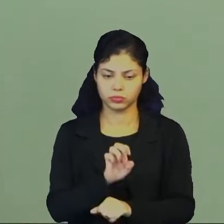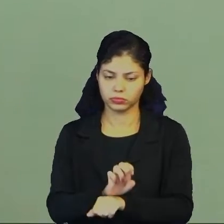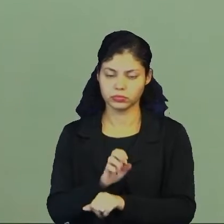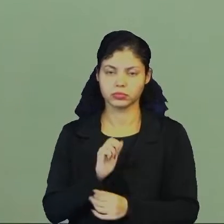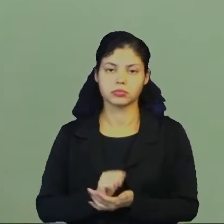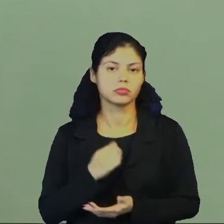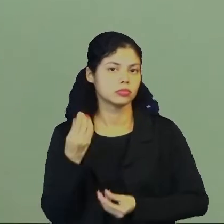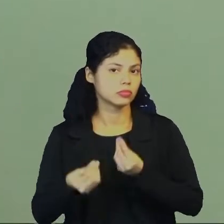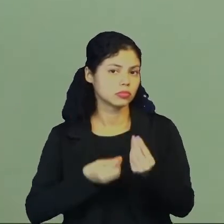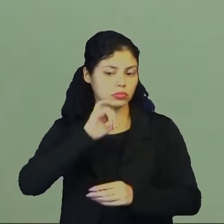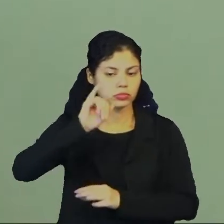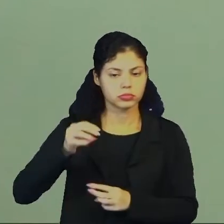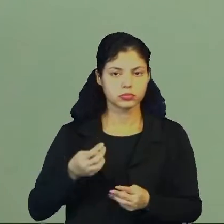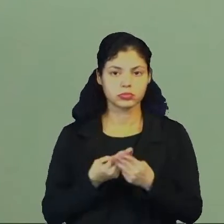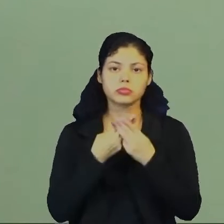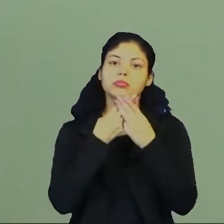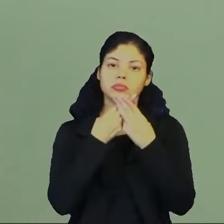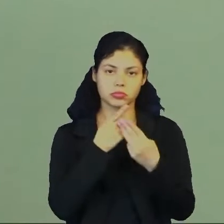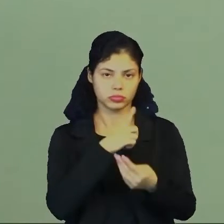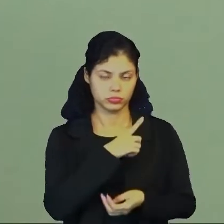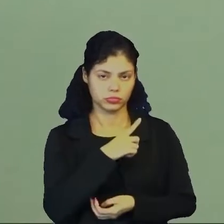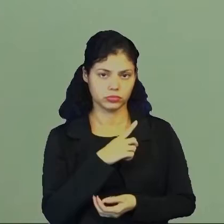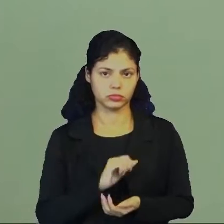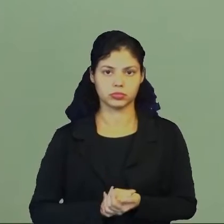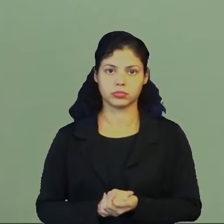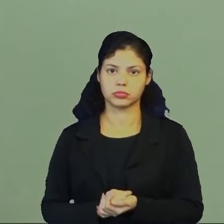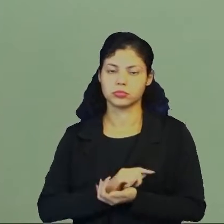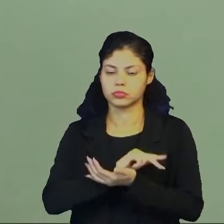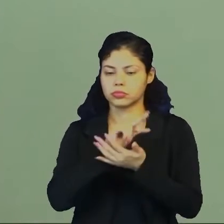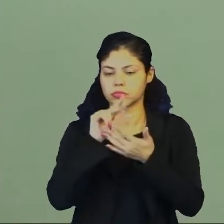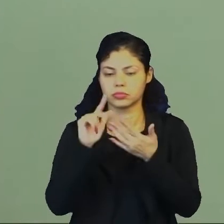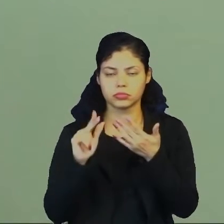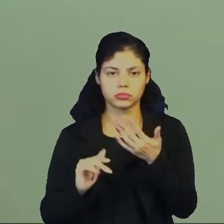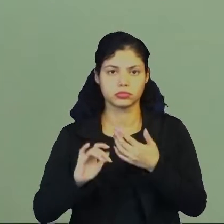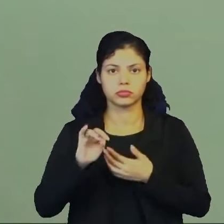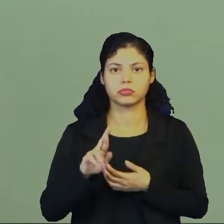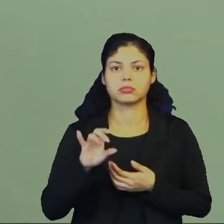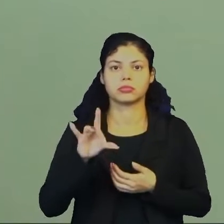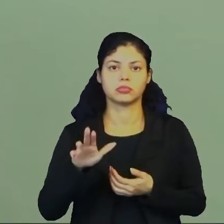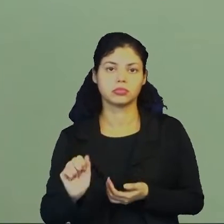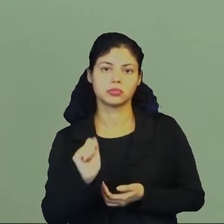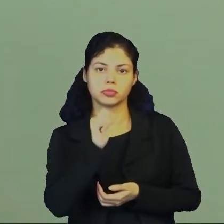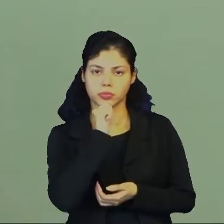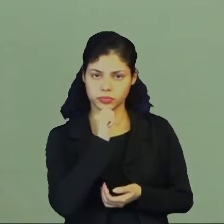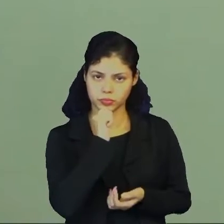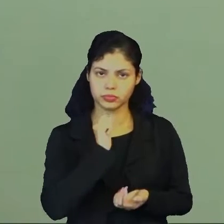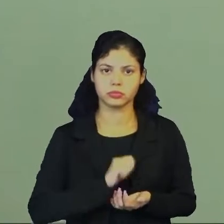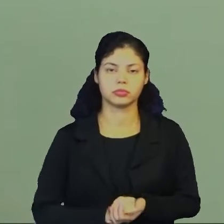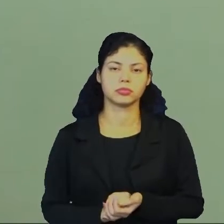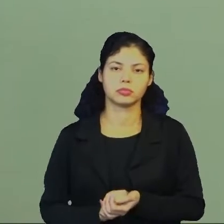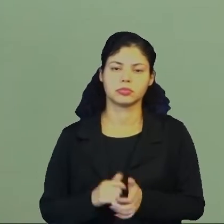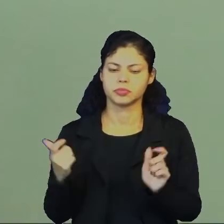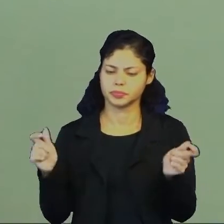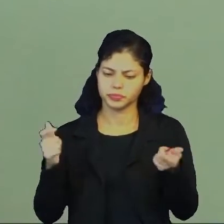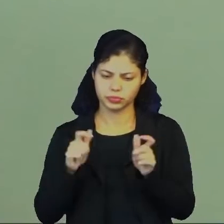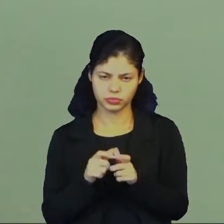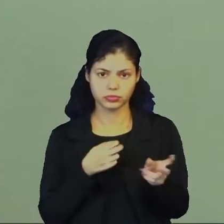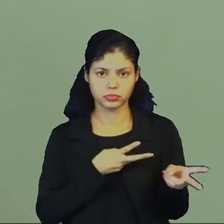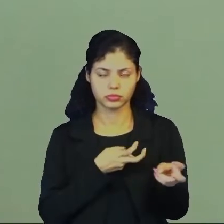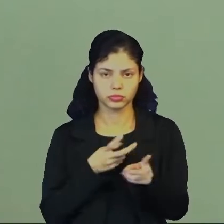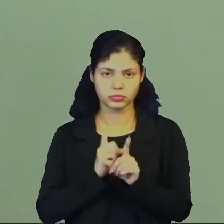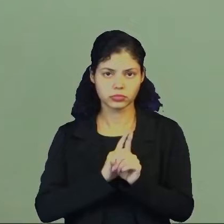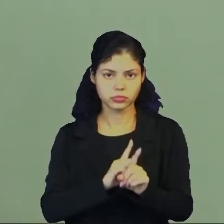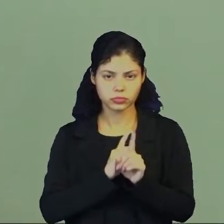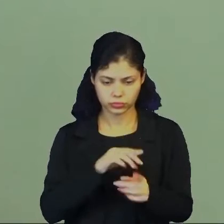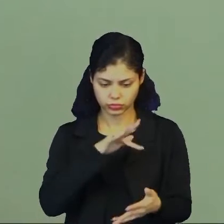Como os judeus, né, existem aí tantas, né, etnias, tantas minorias